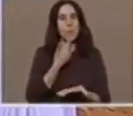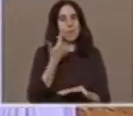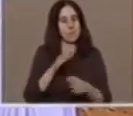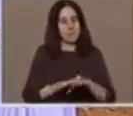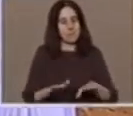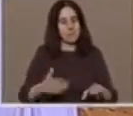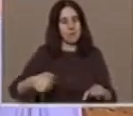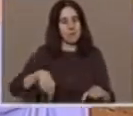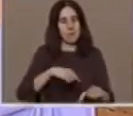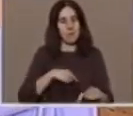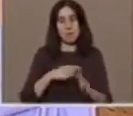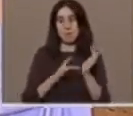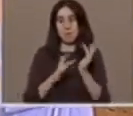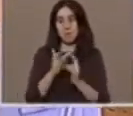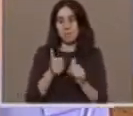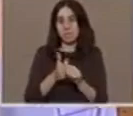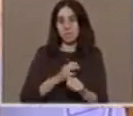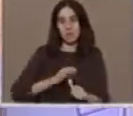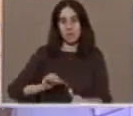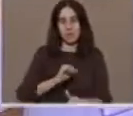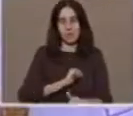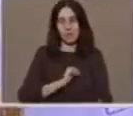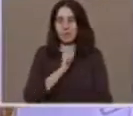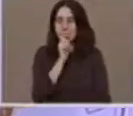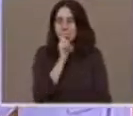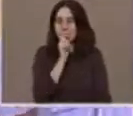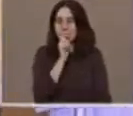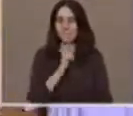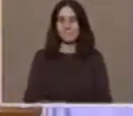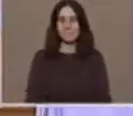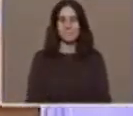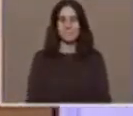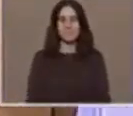mesas. Por Cristo nosso Senhor. Amém.